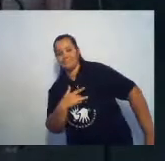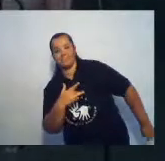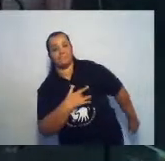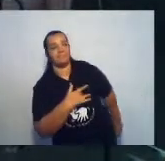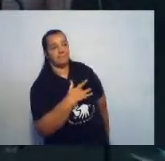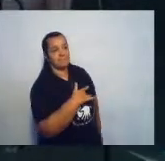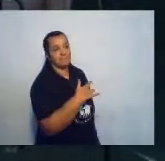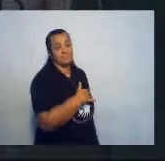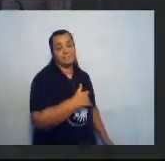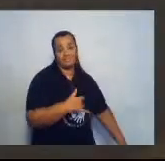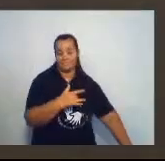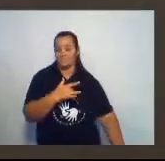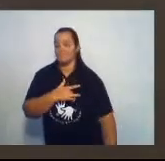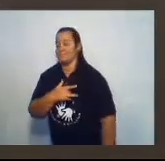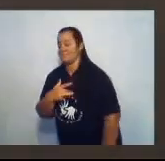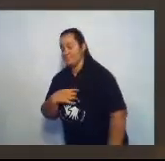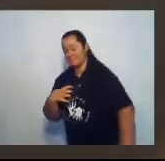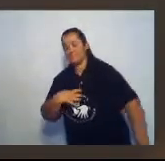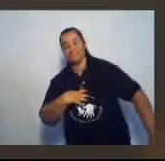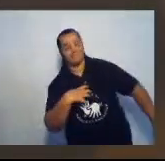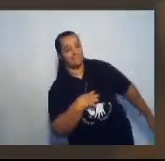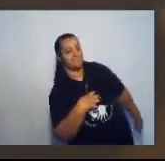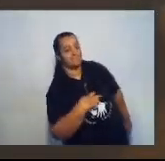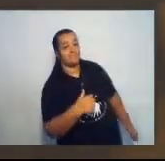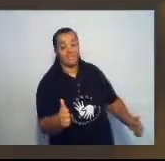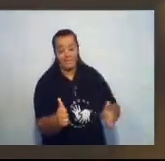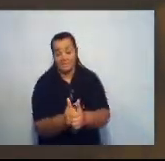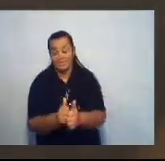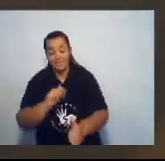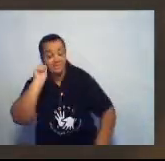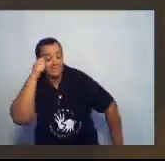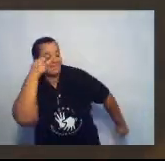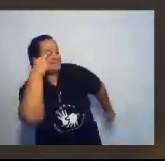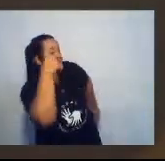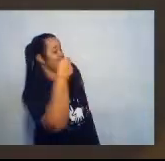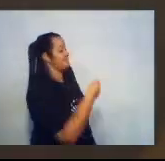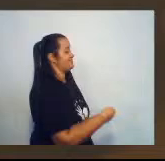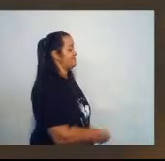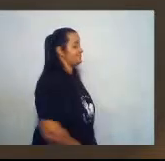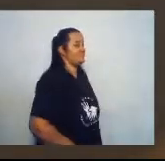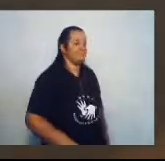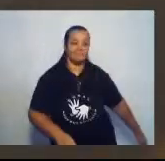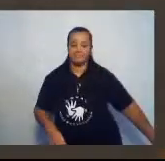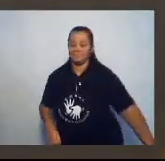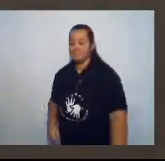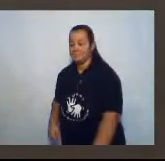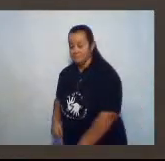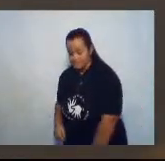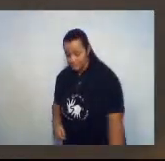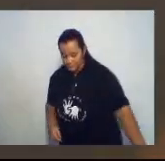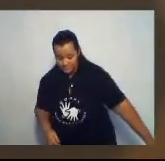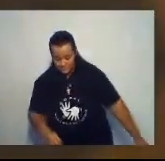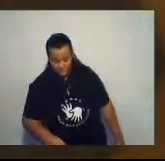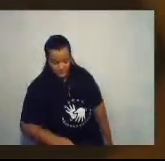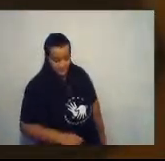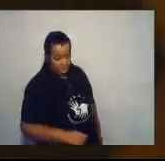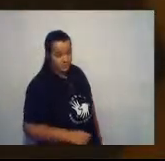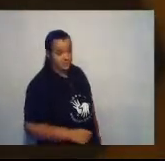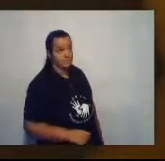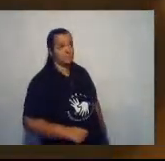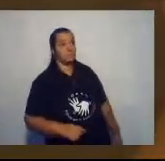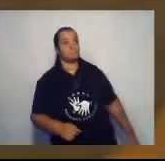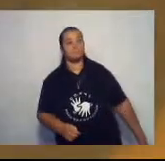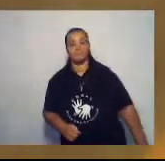deixou apaixonadinho, você me deixou. Vem ficar perto aqui do seu pretinho.